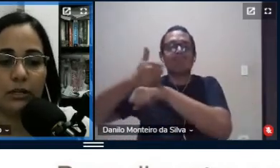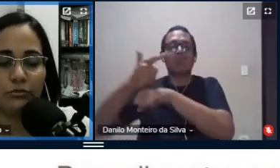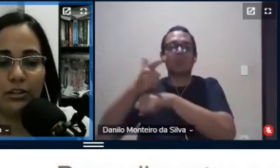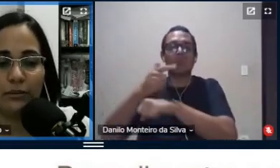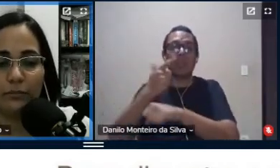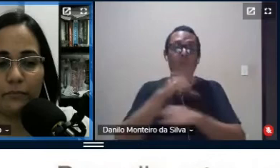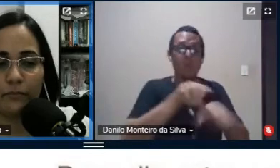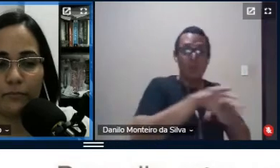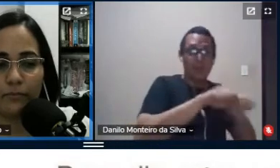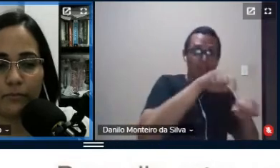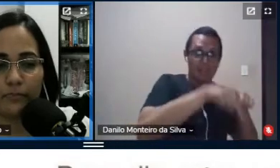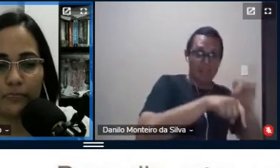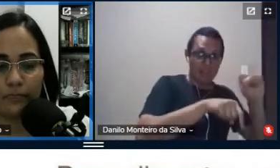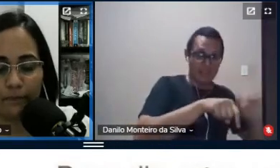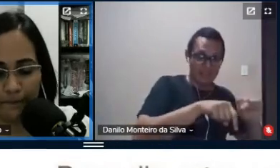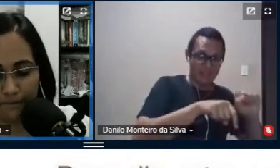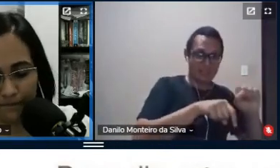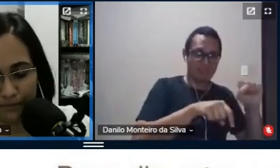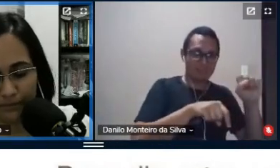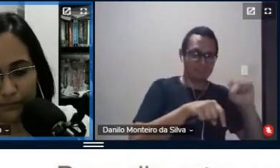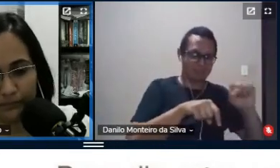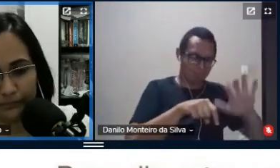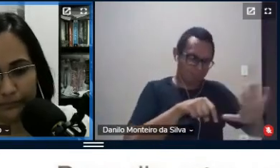do lado de lá.